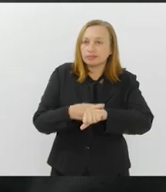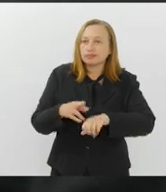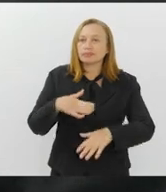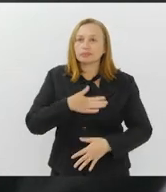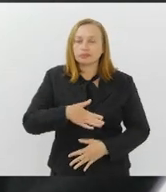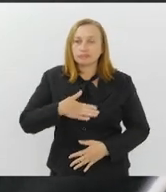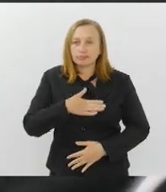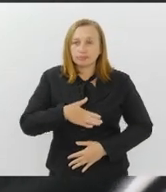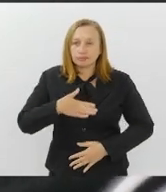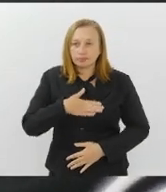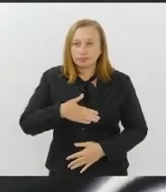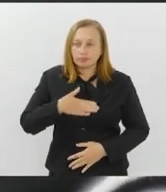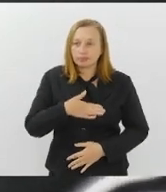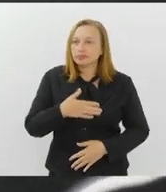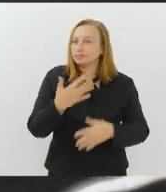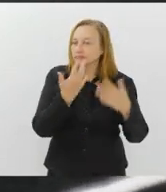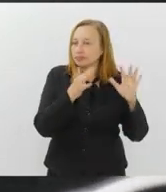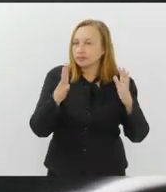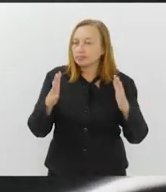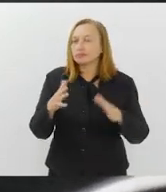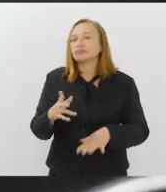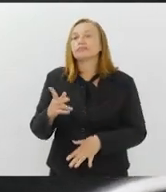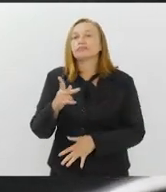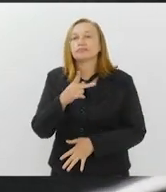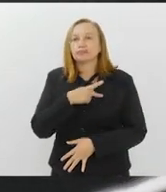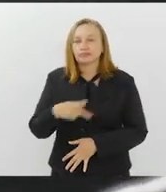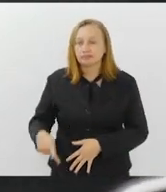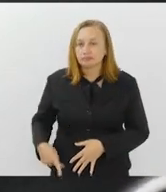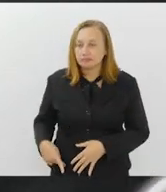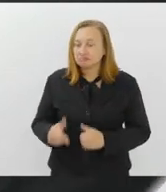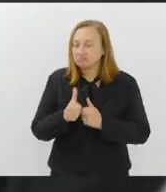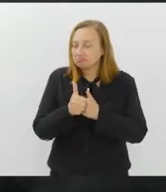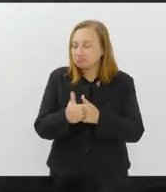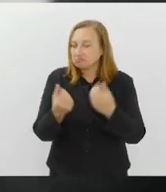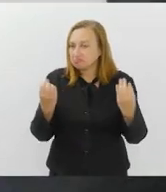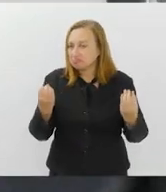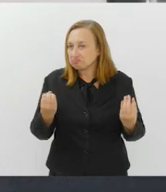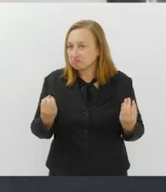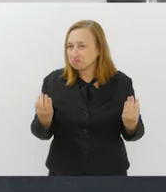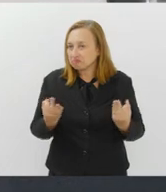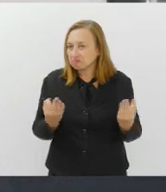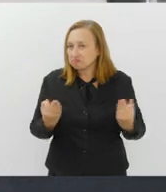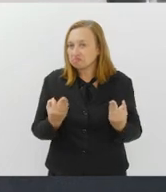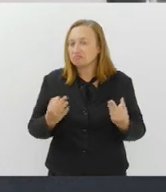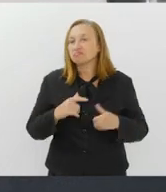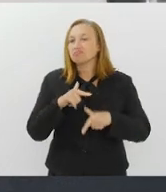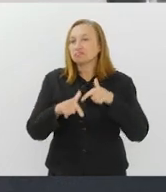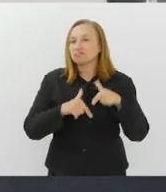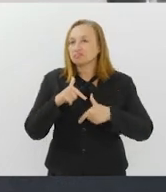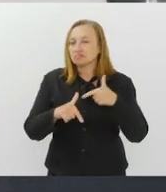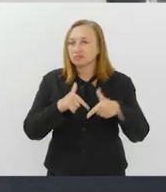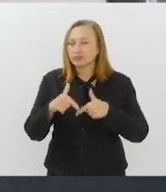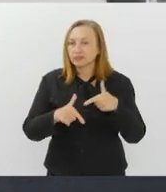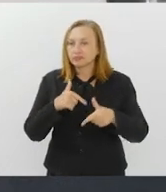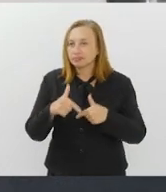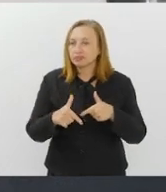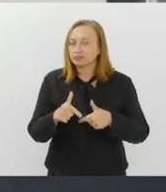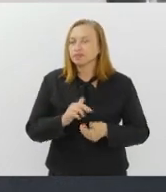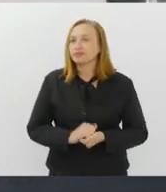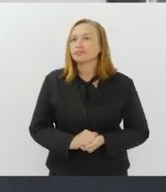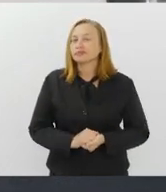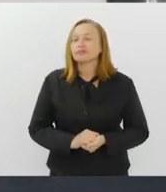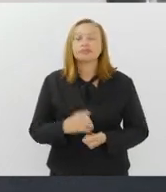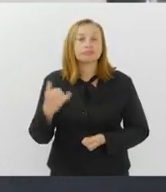Gostaria de cumprimentar aqui o presidente, que tão bem tem conduzido esse trabalho frente a essa